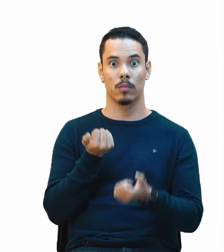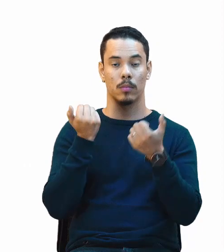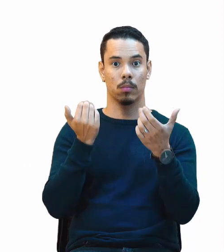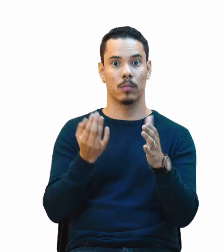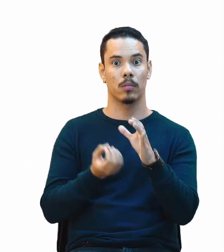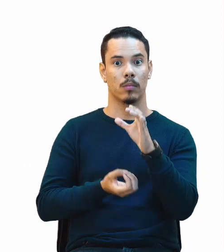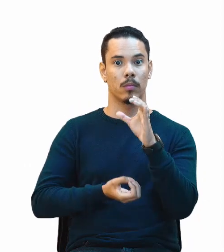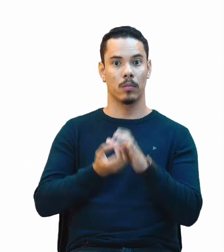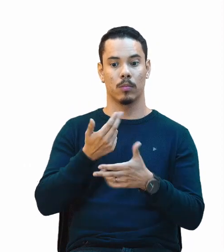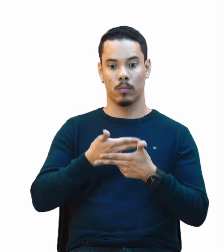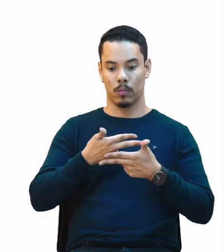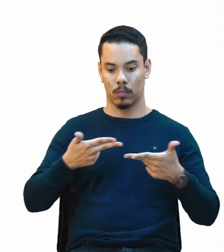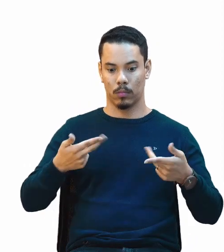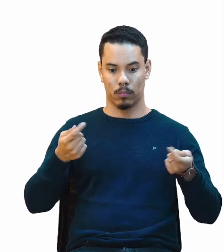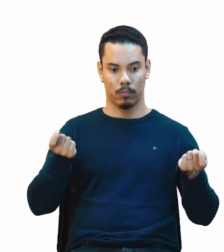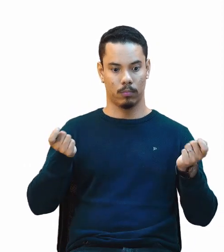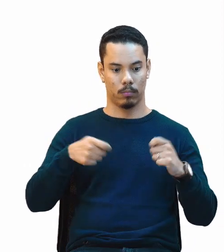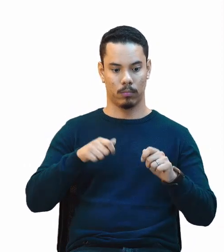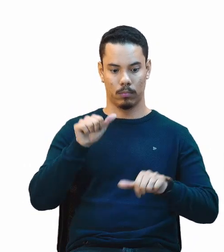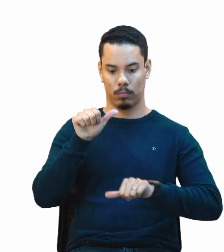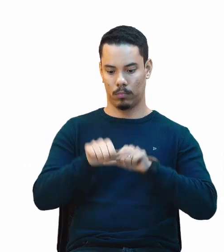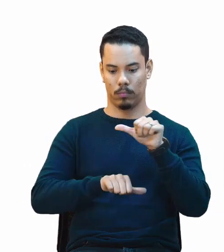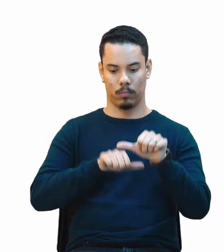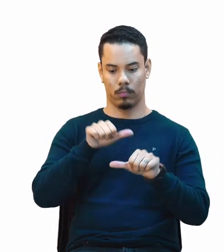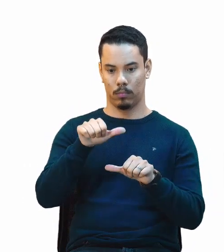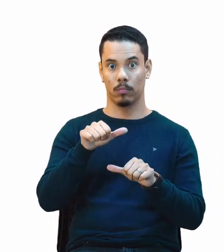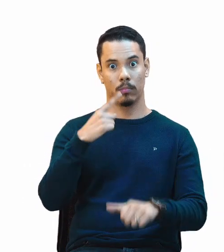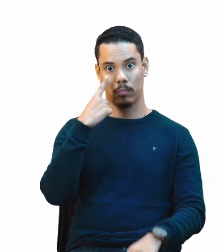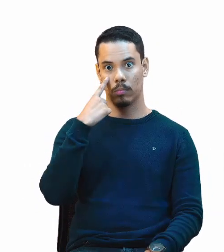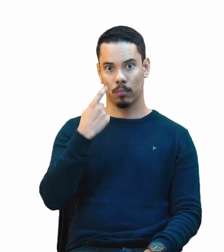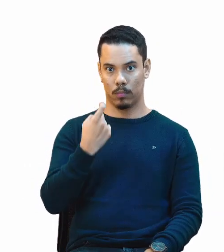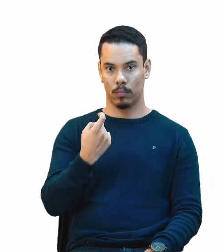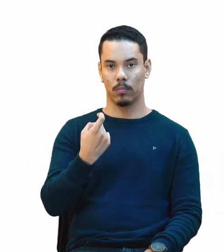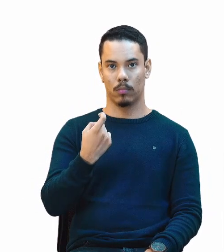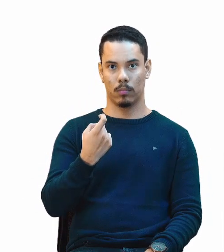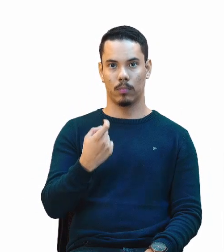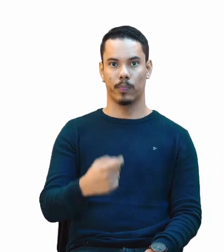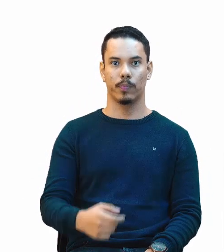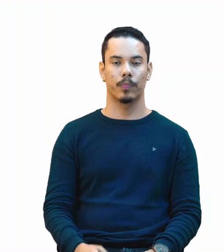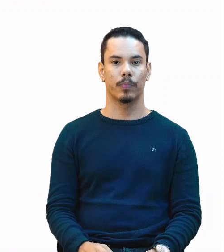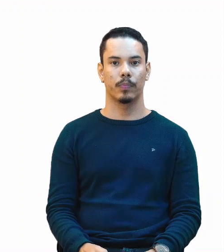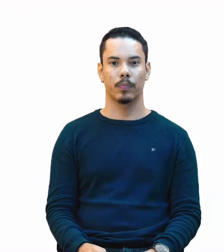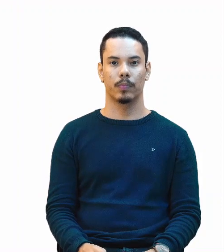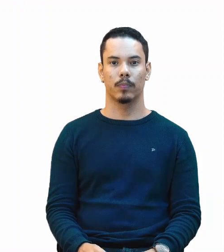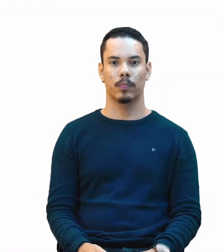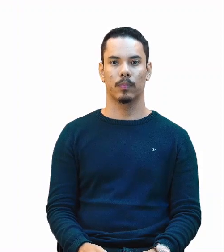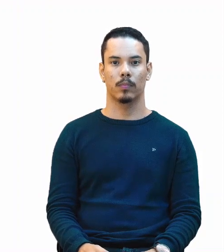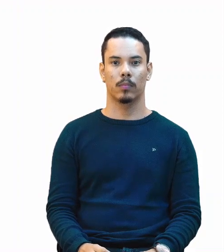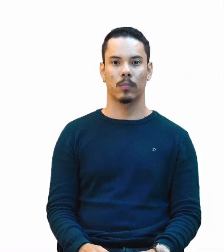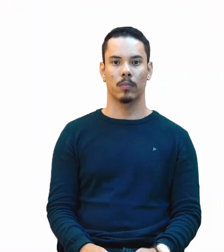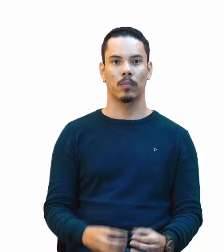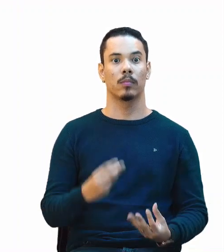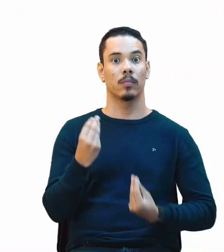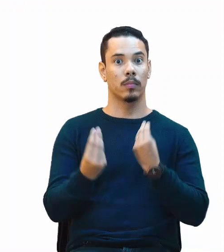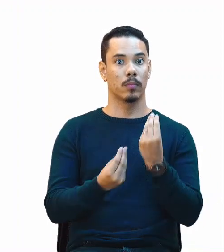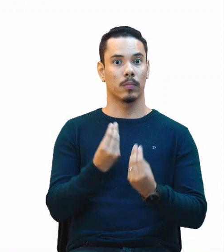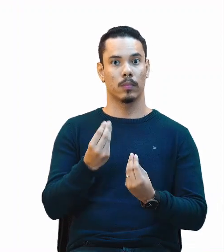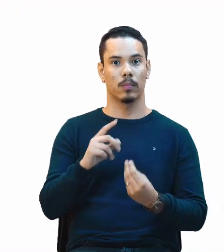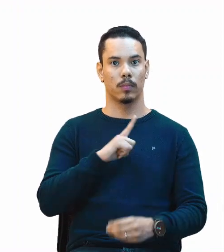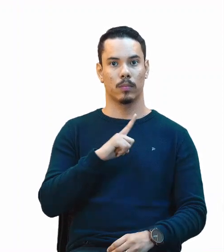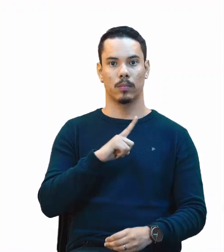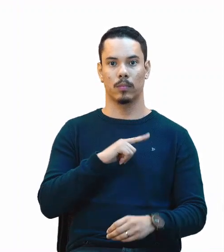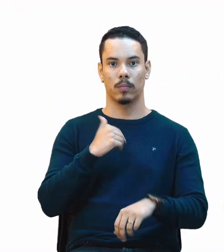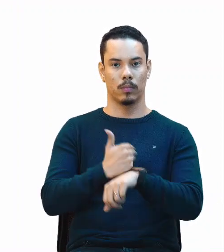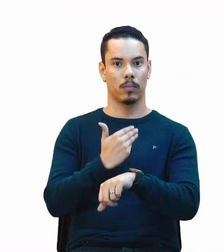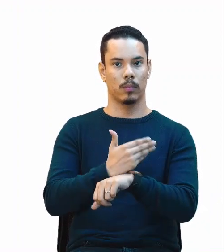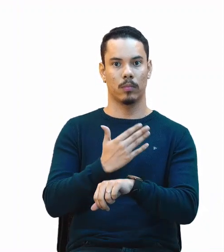coisas mutáveis, ó. Interessante, né, a física. Como os seres estão em contínua